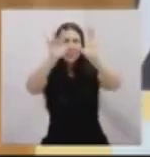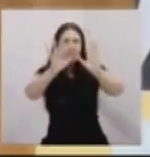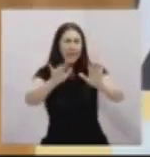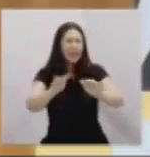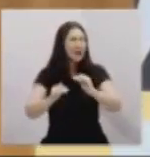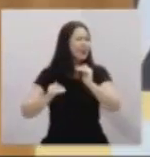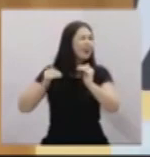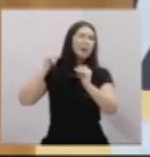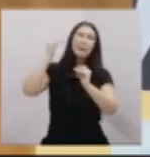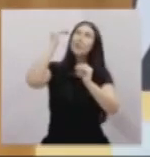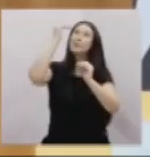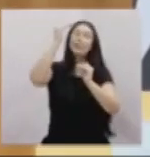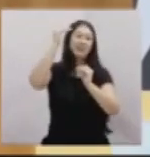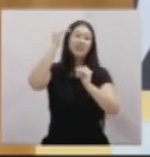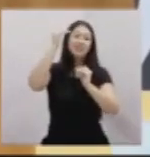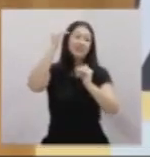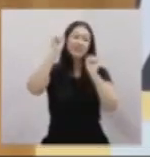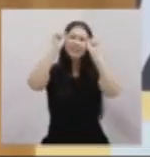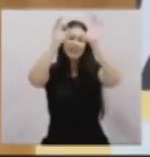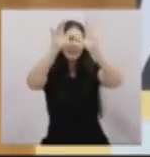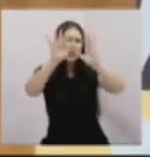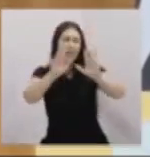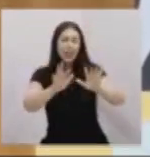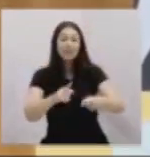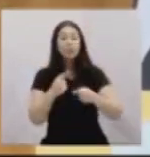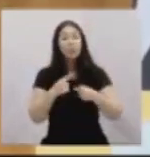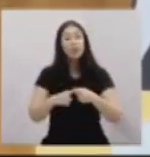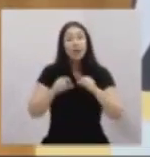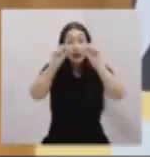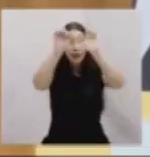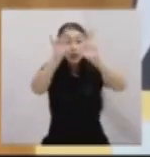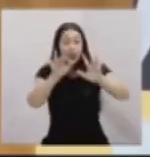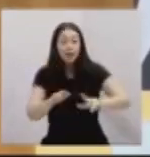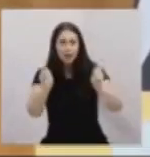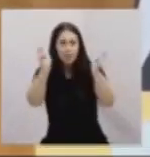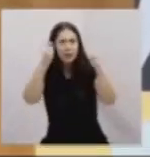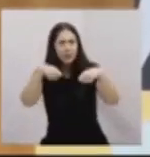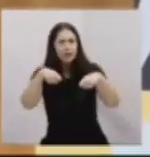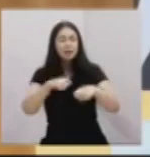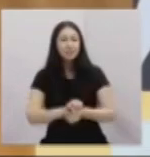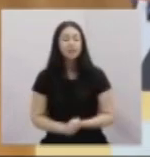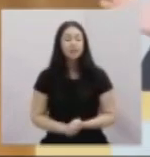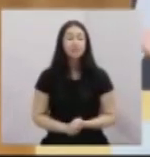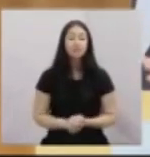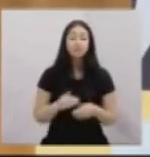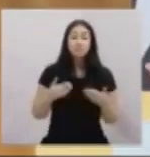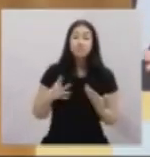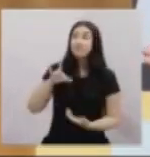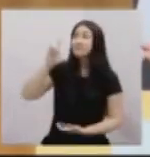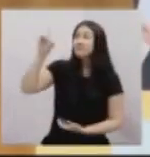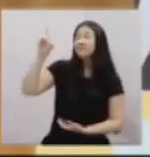maior, ela é ainda mais abundante, pois ela nos capacita diariamente. Então é Deus que nos traz